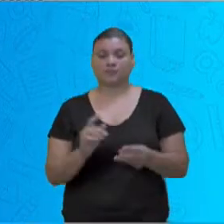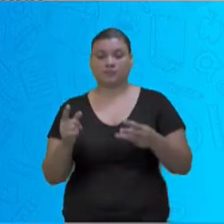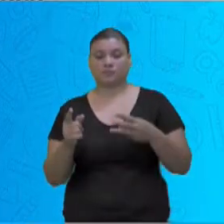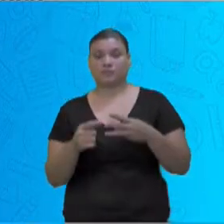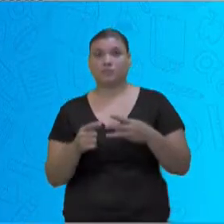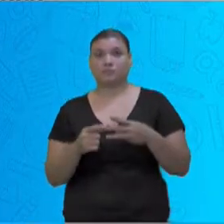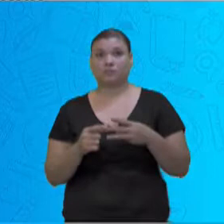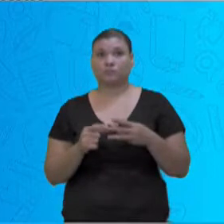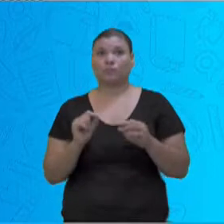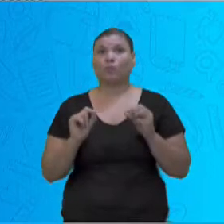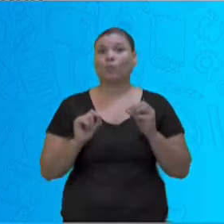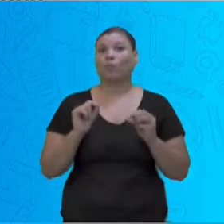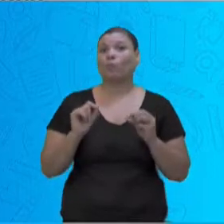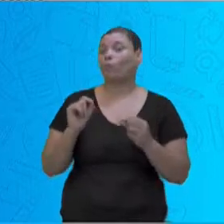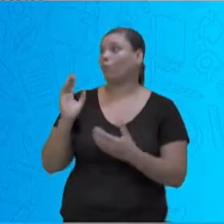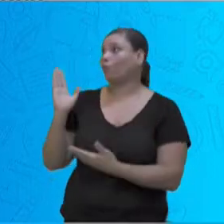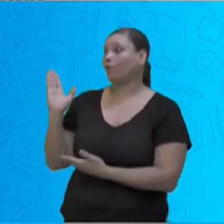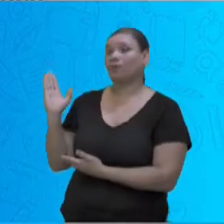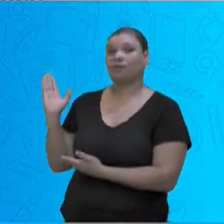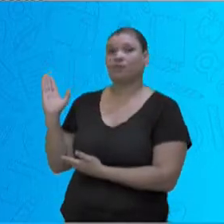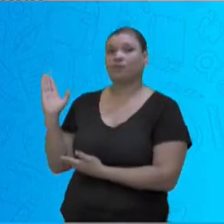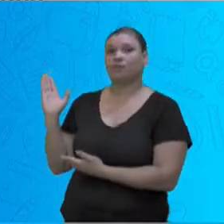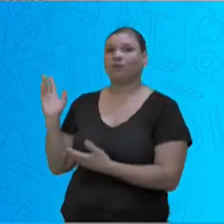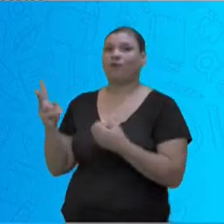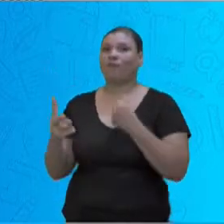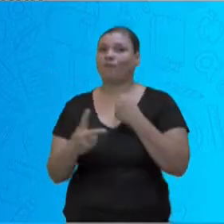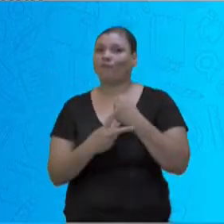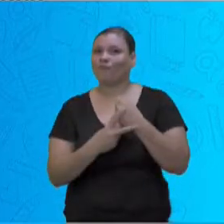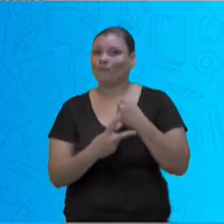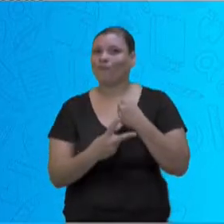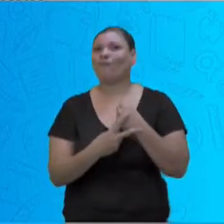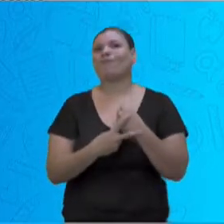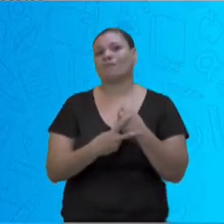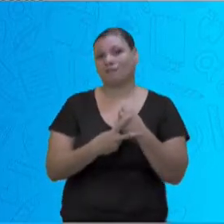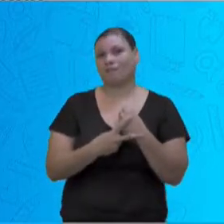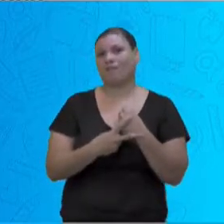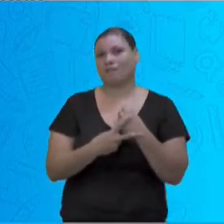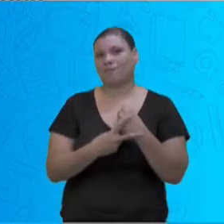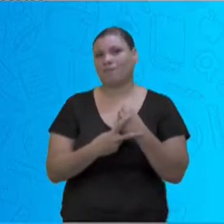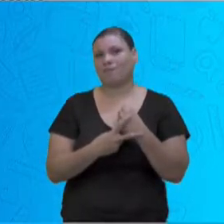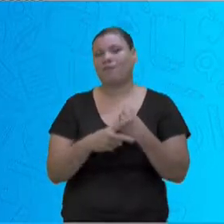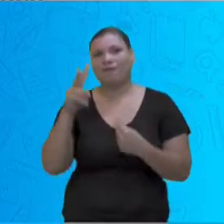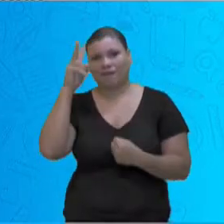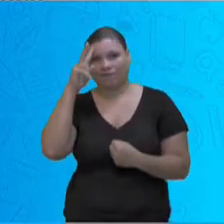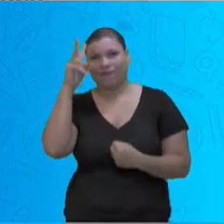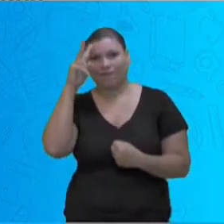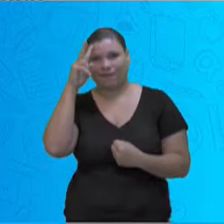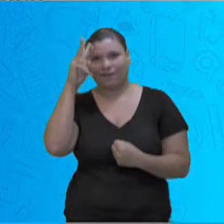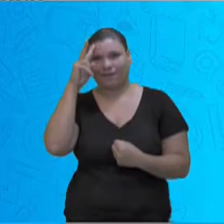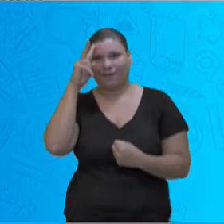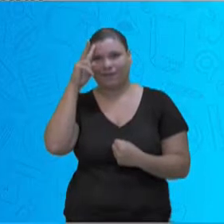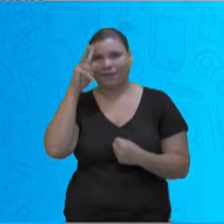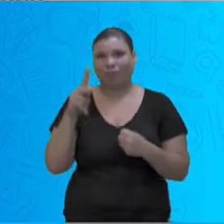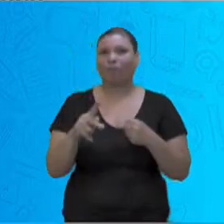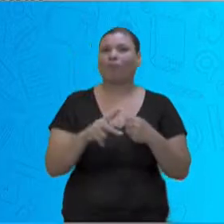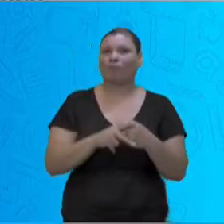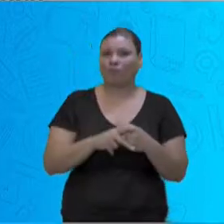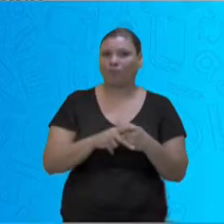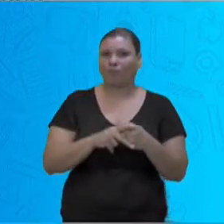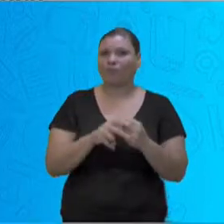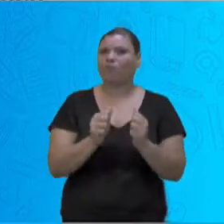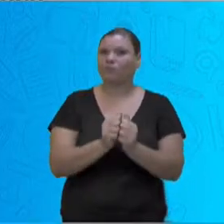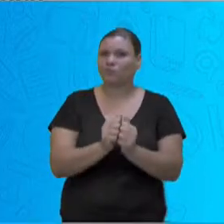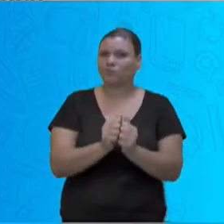o verbo to be. Lembra? Essa forma aqui será afirmativa.